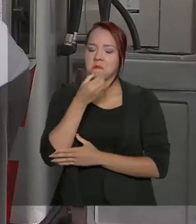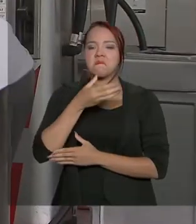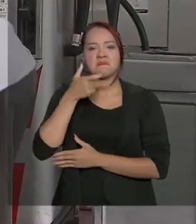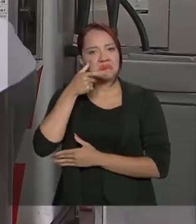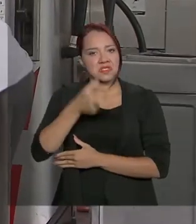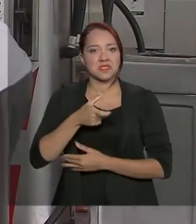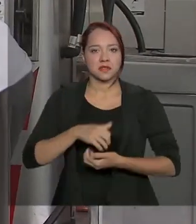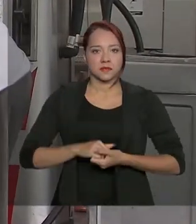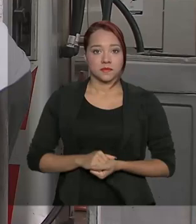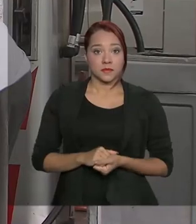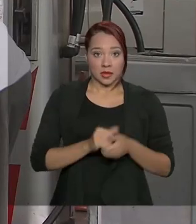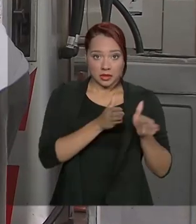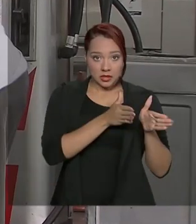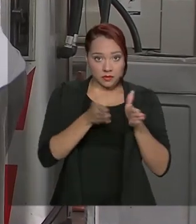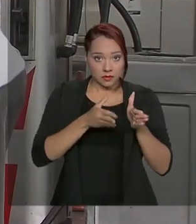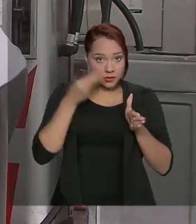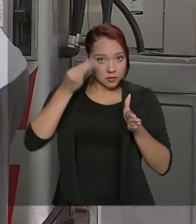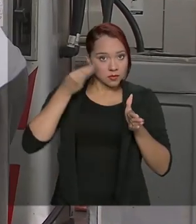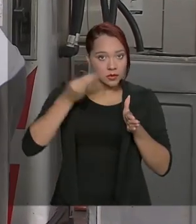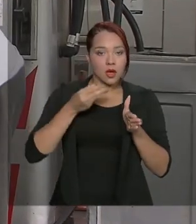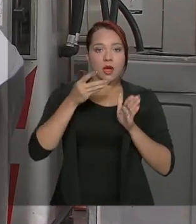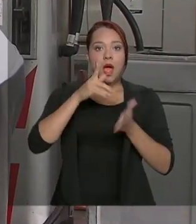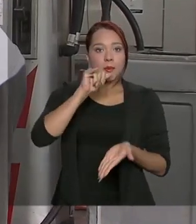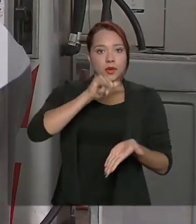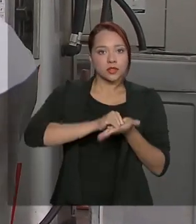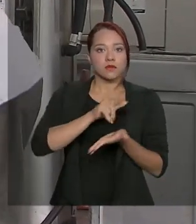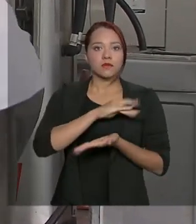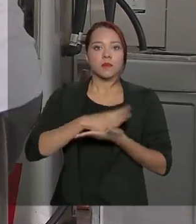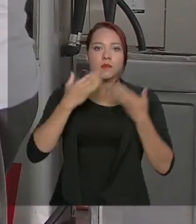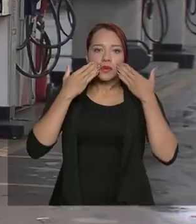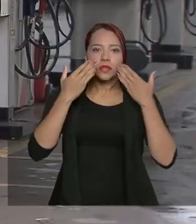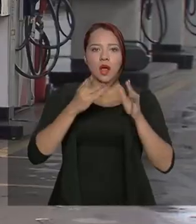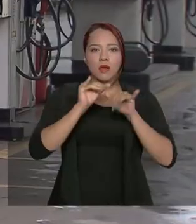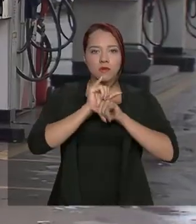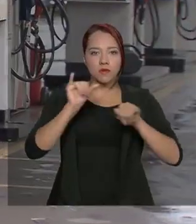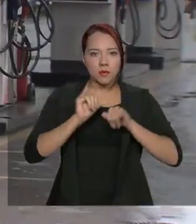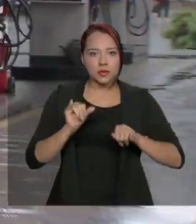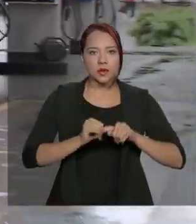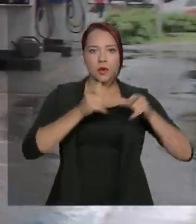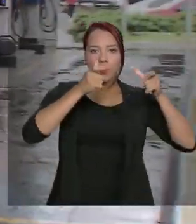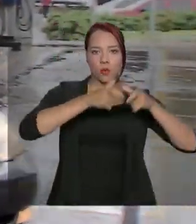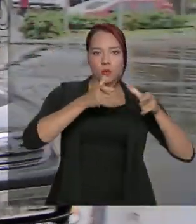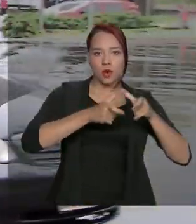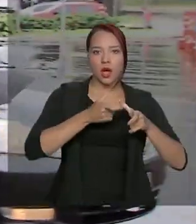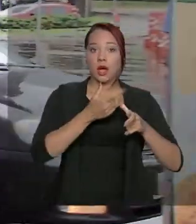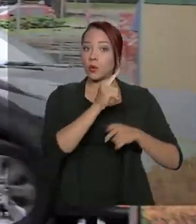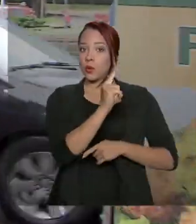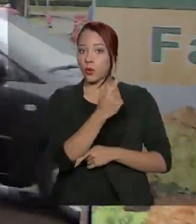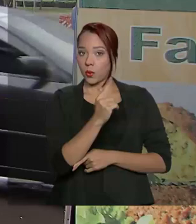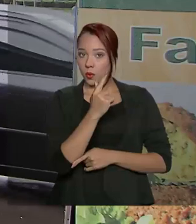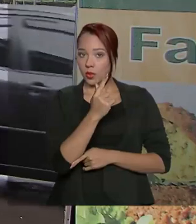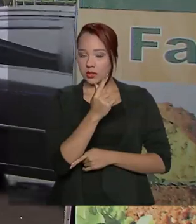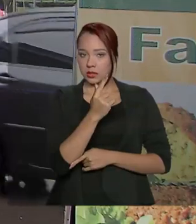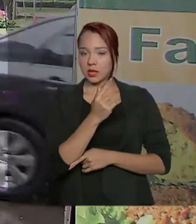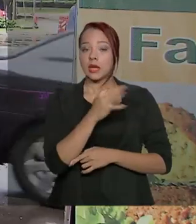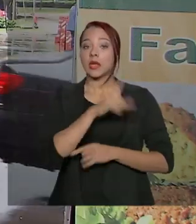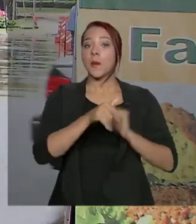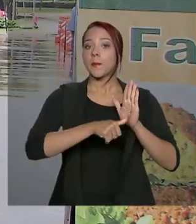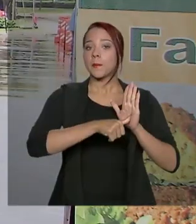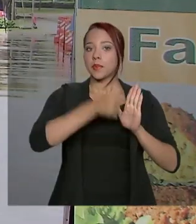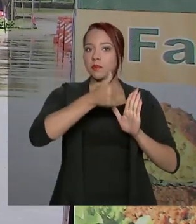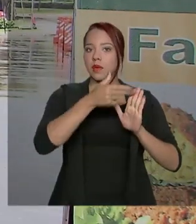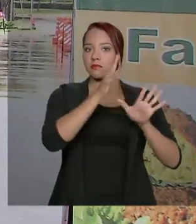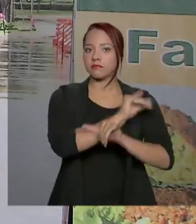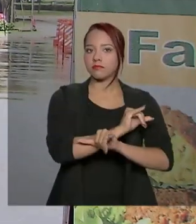Nessa fase experimental, o aplicativo mostrará dados de estabelecimentos do estado de Goiás, que foi o primeiro a